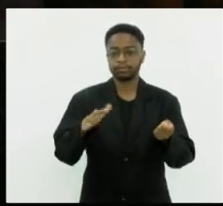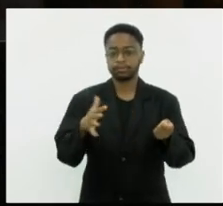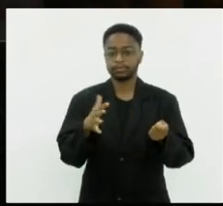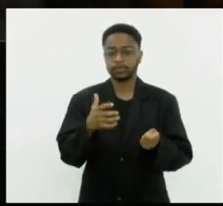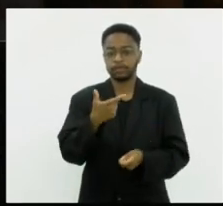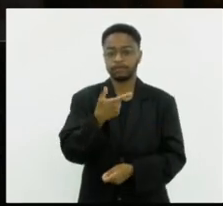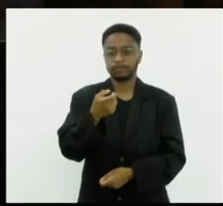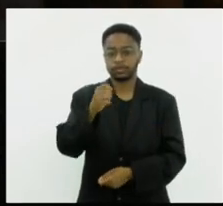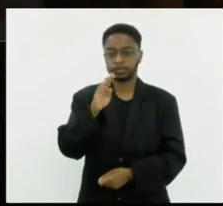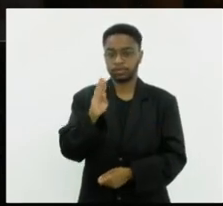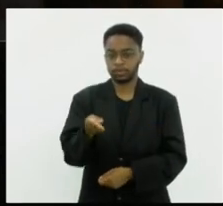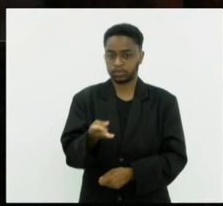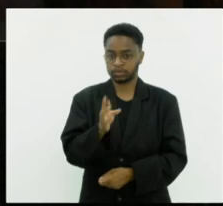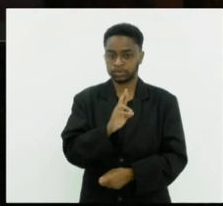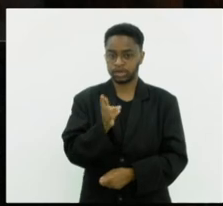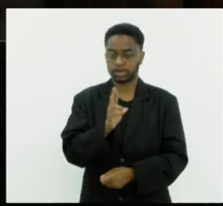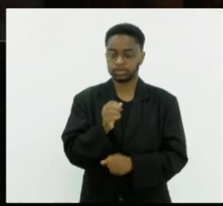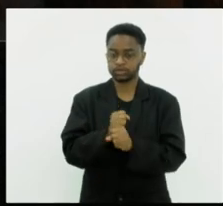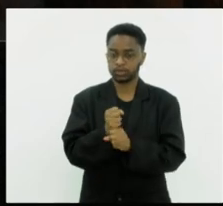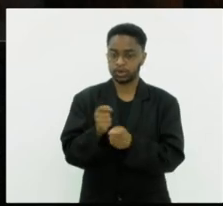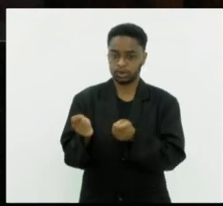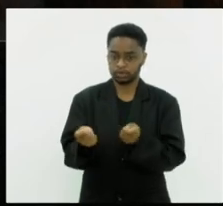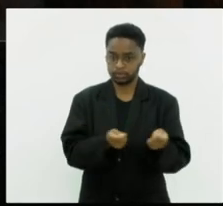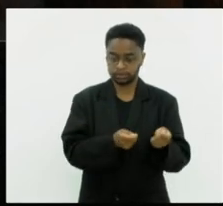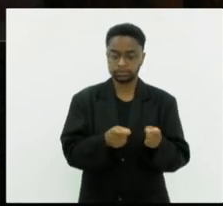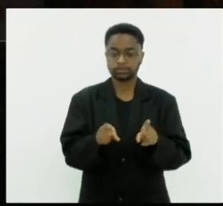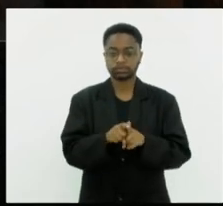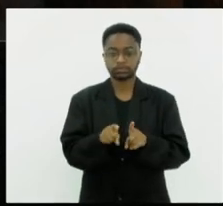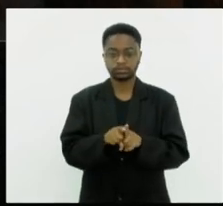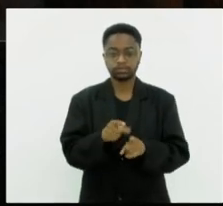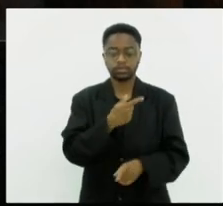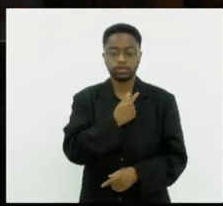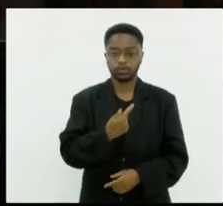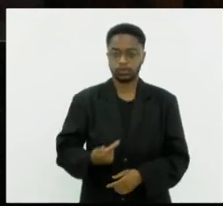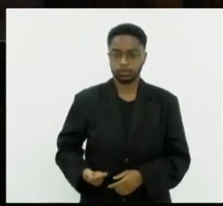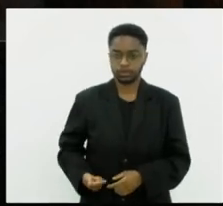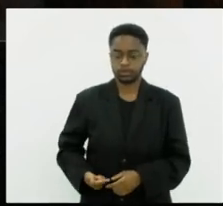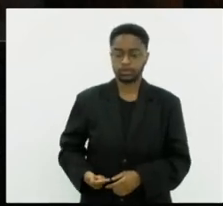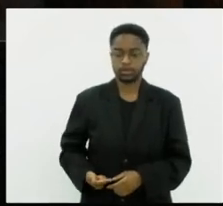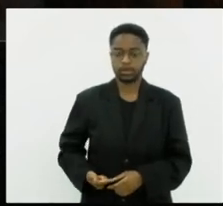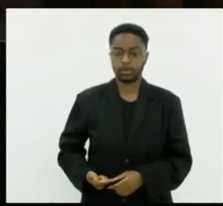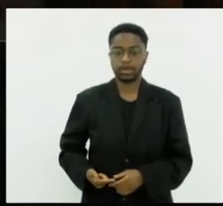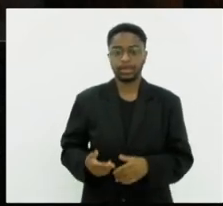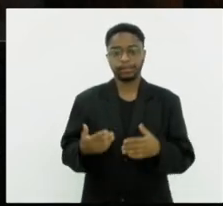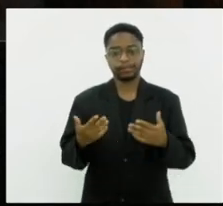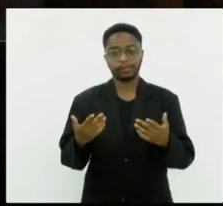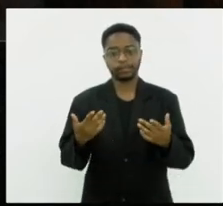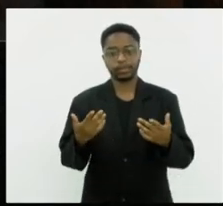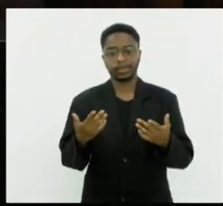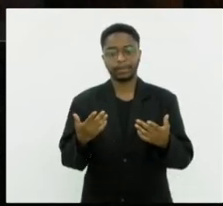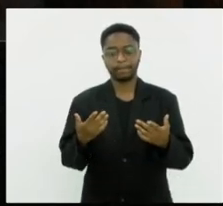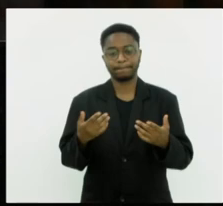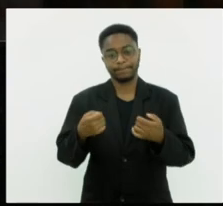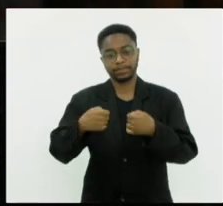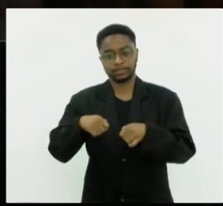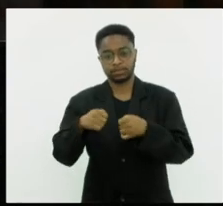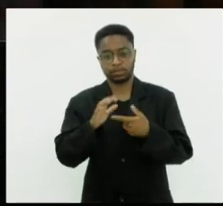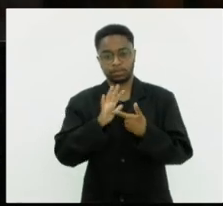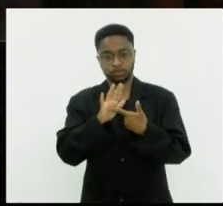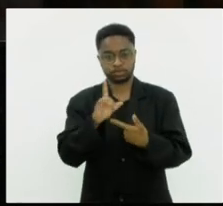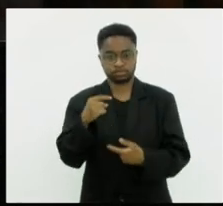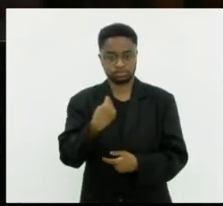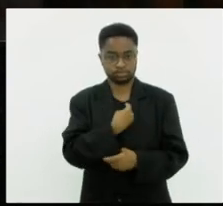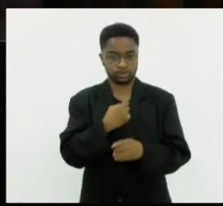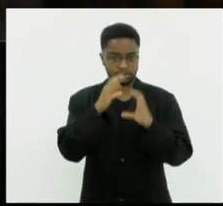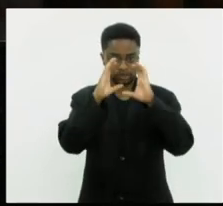20 bilhões ao ano, e o governador, ao invés de apresentar para todos nós, cidadãos e